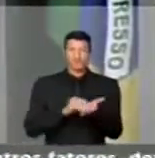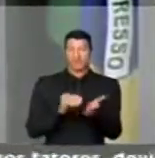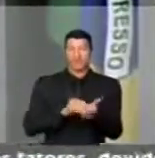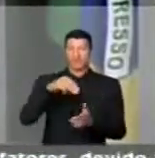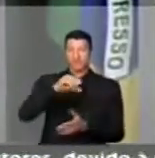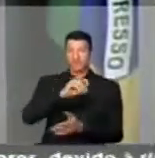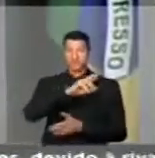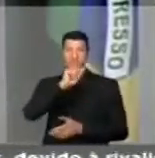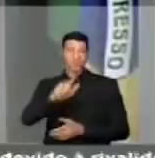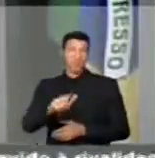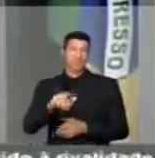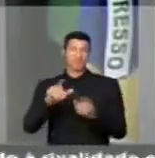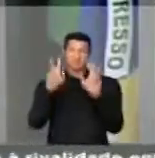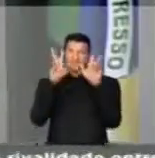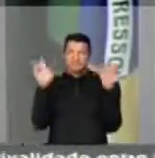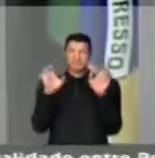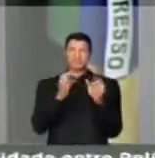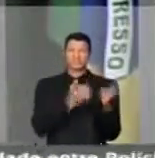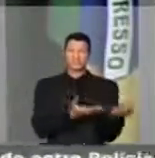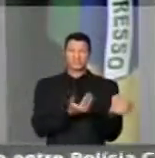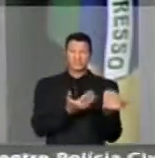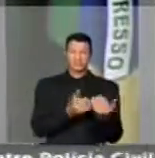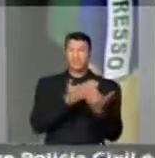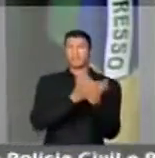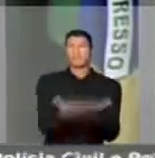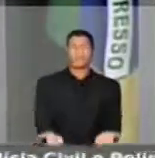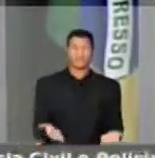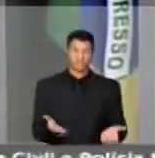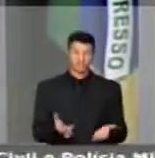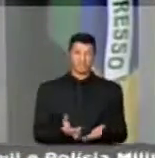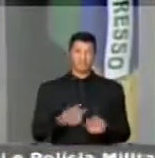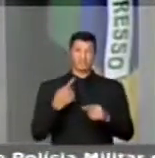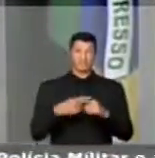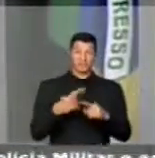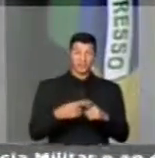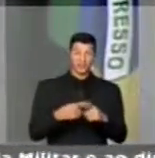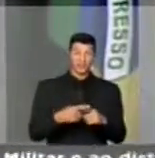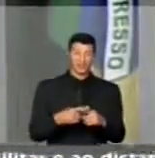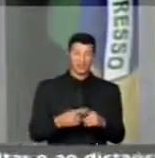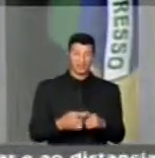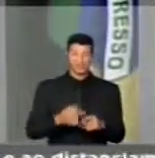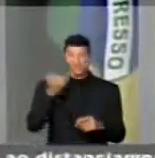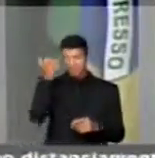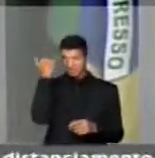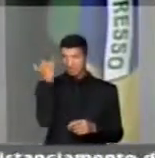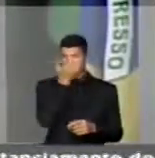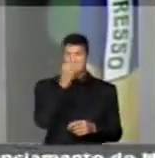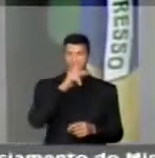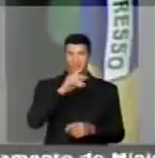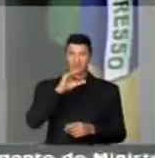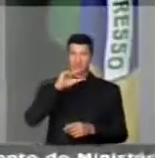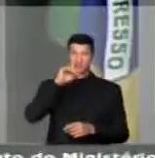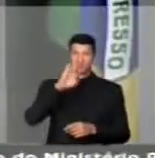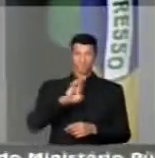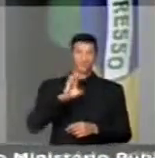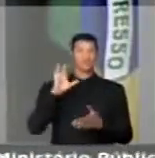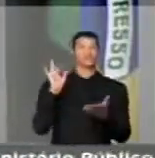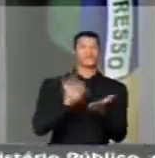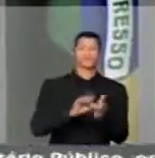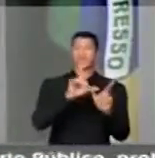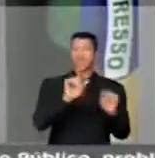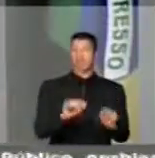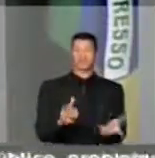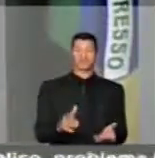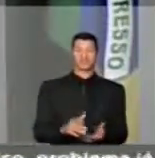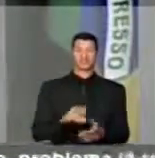desmoralizados, não é a palavra, mas uma juventude perdida, porque a ideologia do PCdoB é exatamente